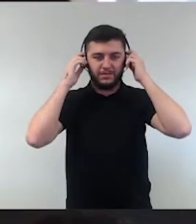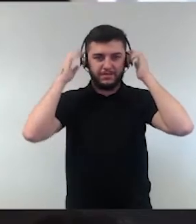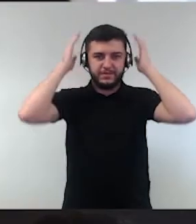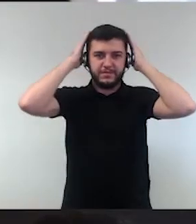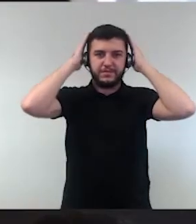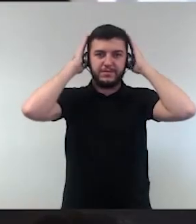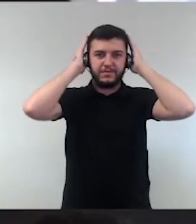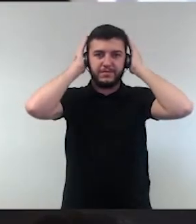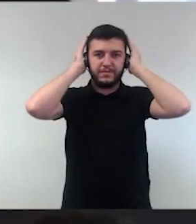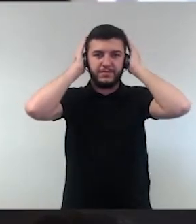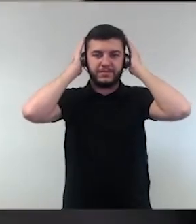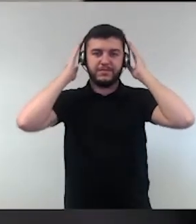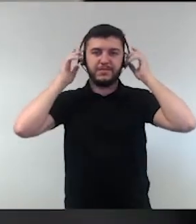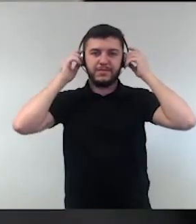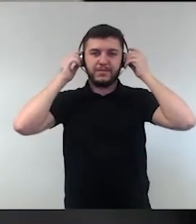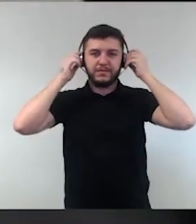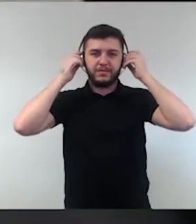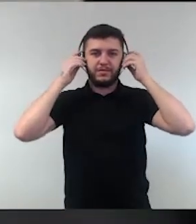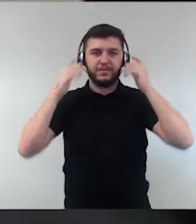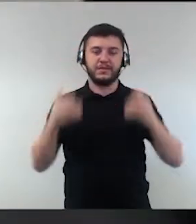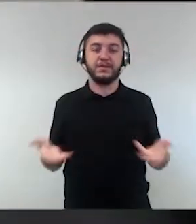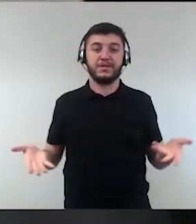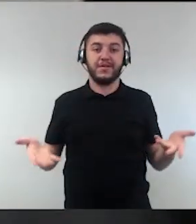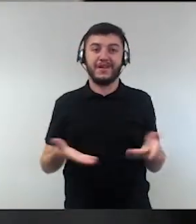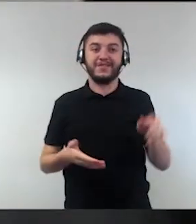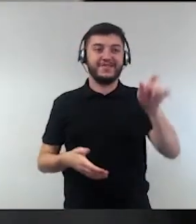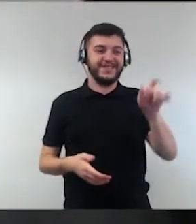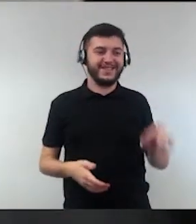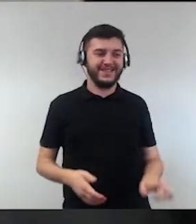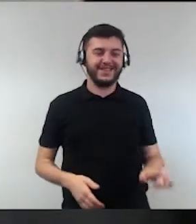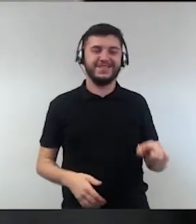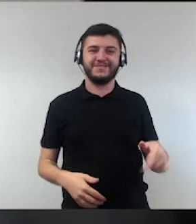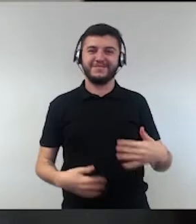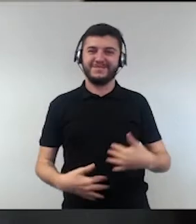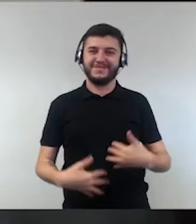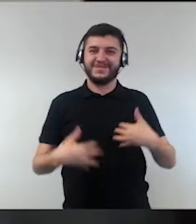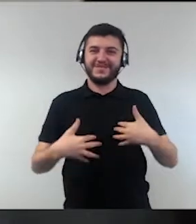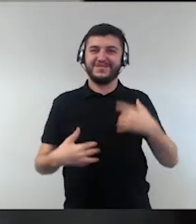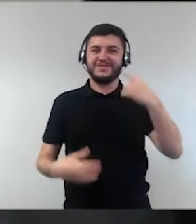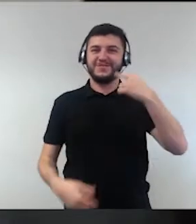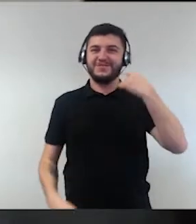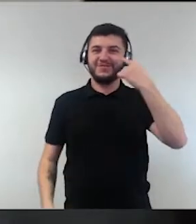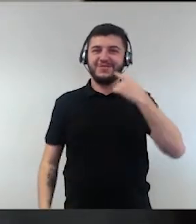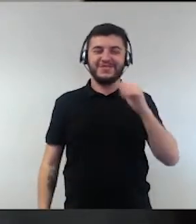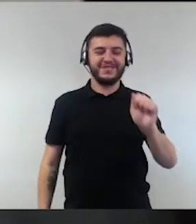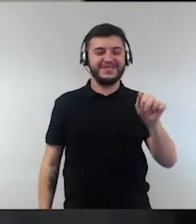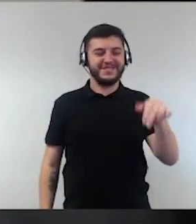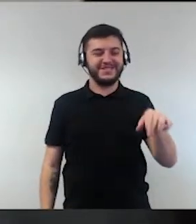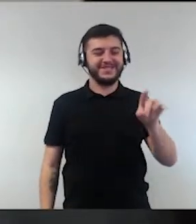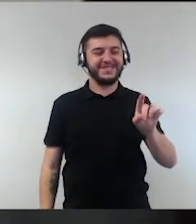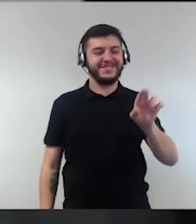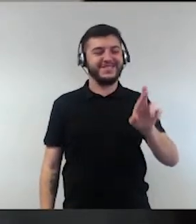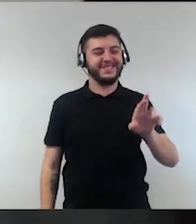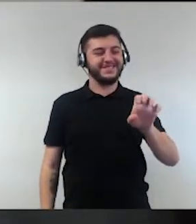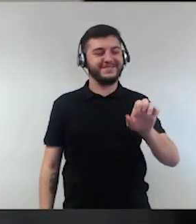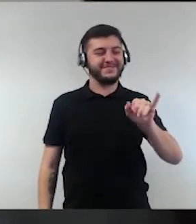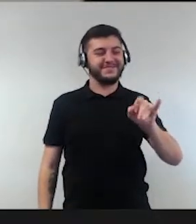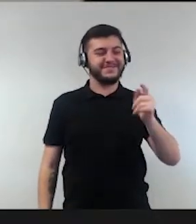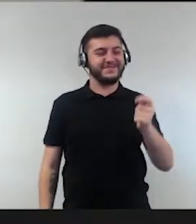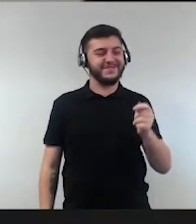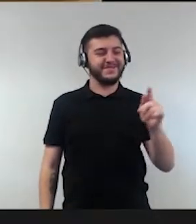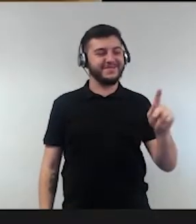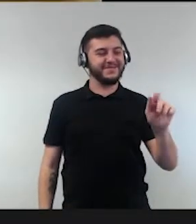assim, uma palavra à nossa excelentíssima doutora Andréa Pachá.